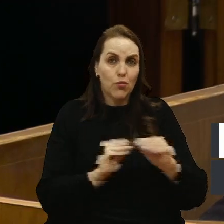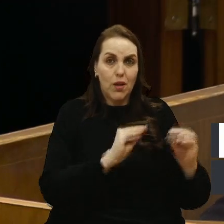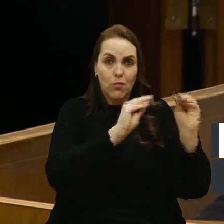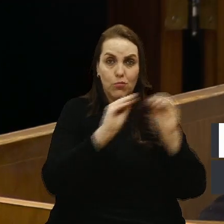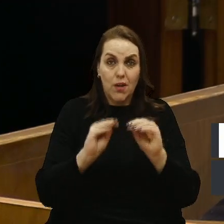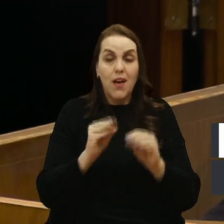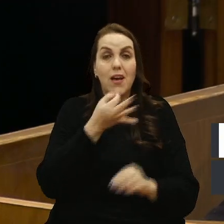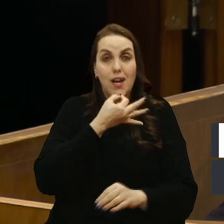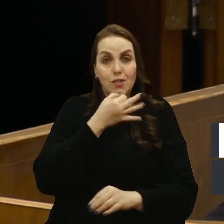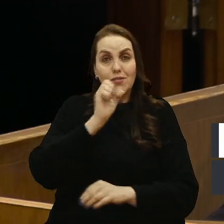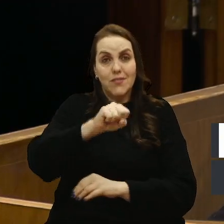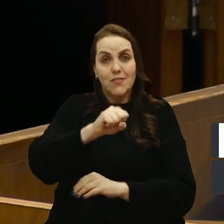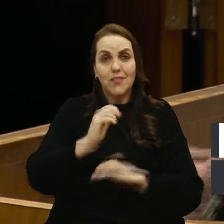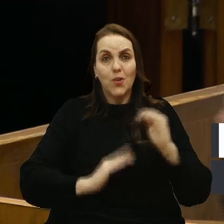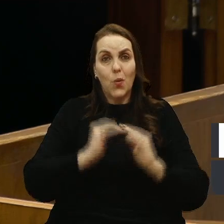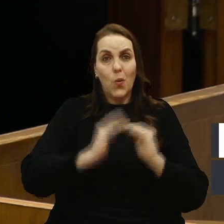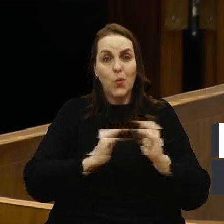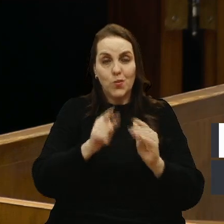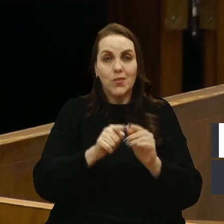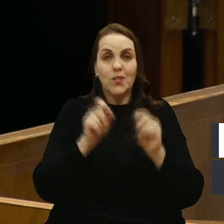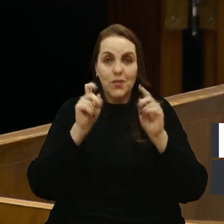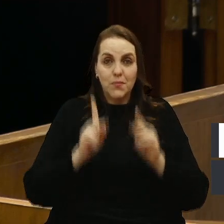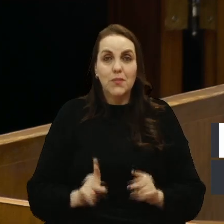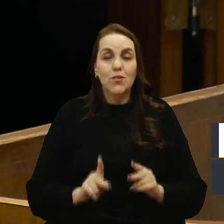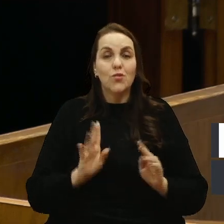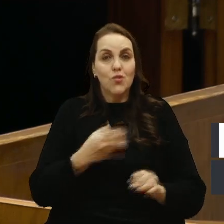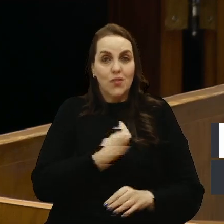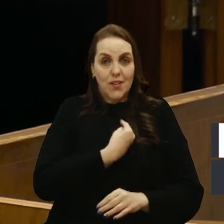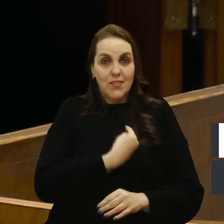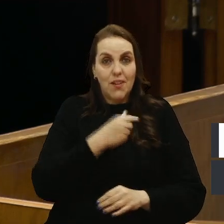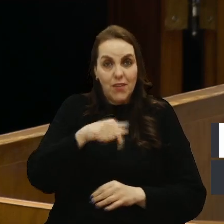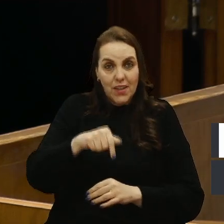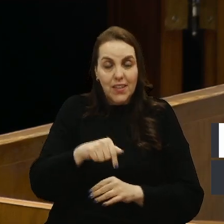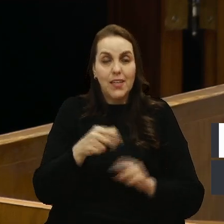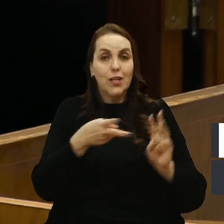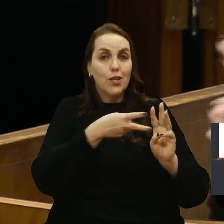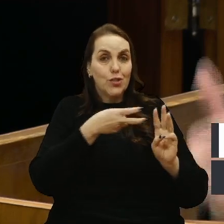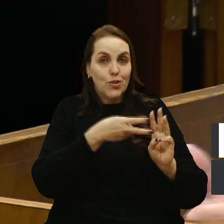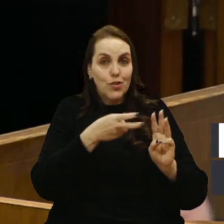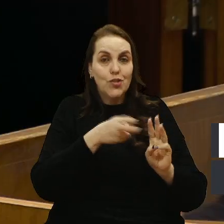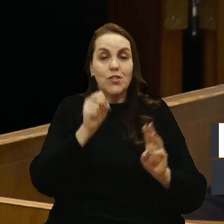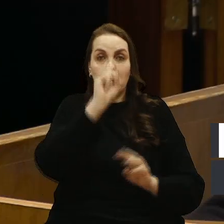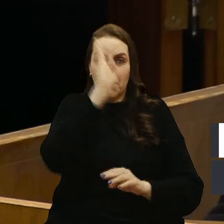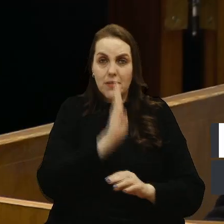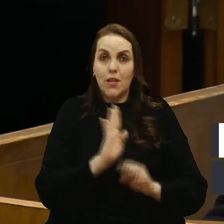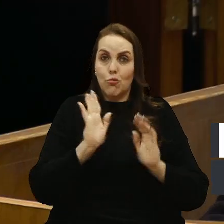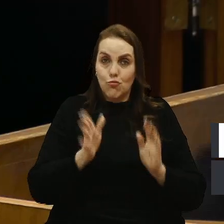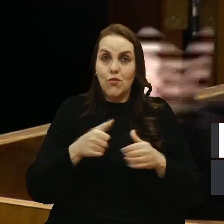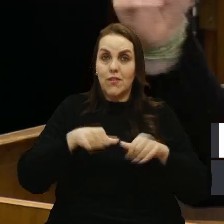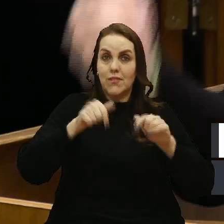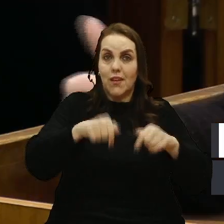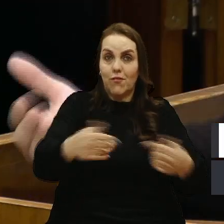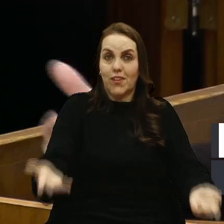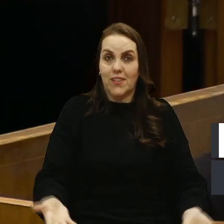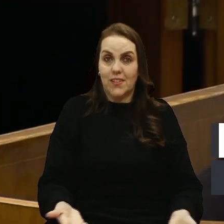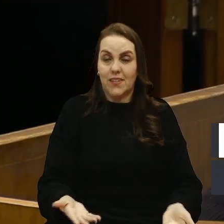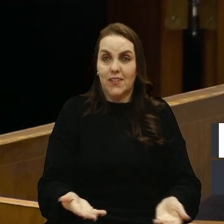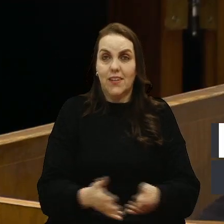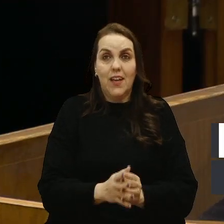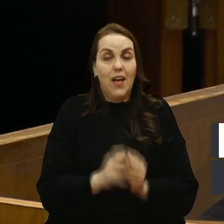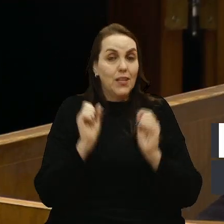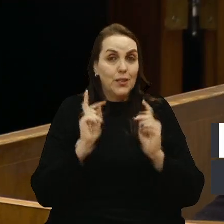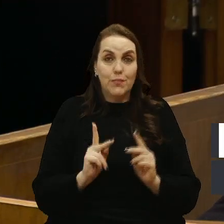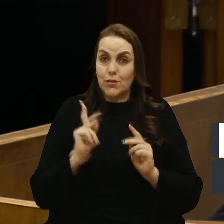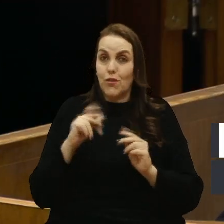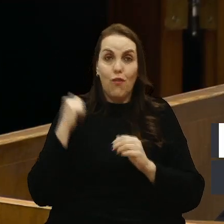construída assim, né, entre as pessoas que já estavam aqui, os indígenas, os brasileiros que já estavam aqui na nossa cidade, e as pessoas